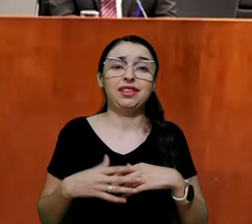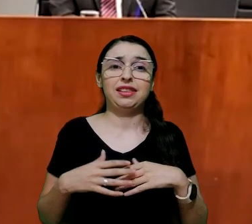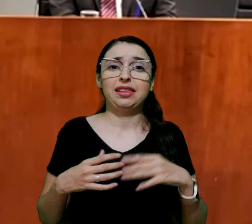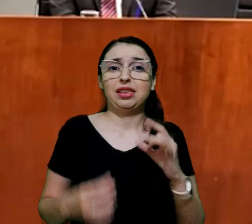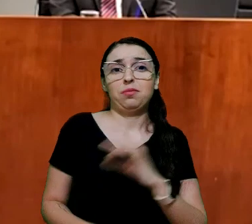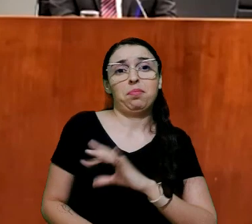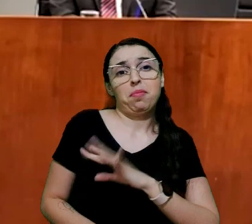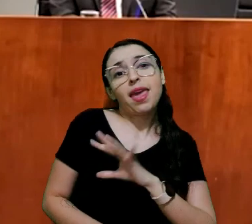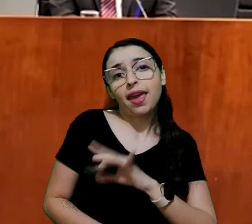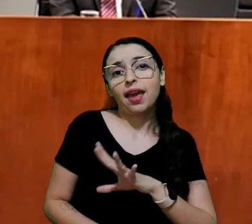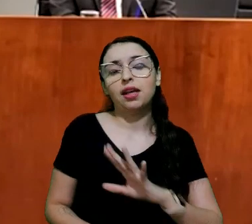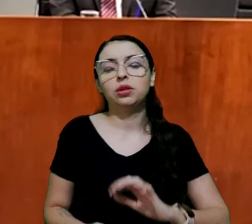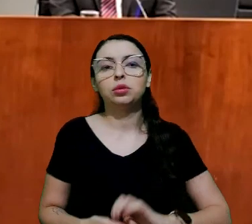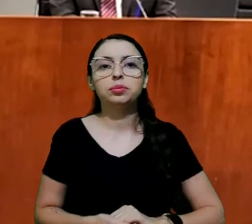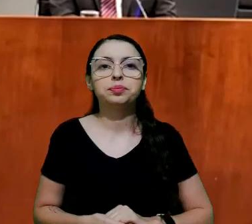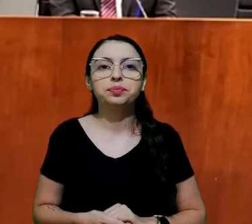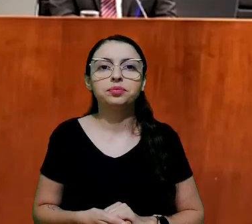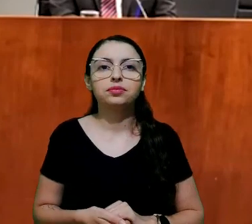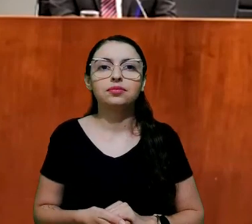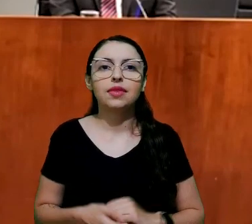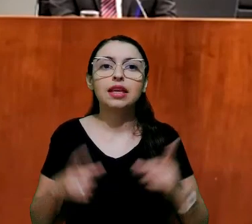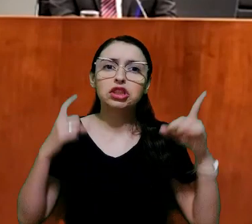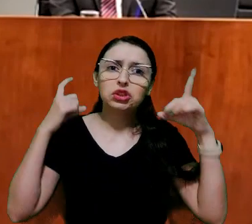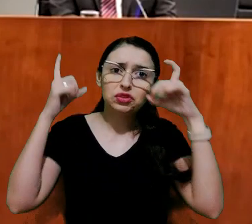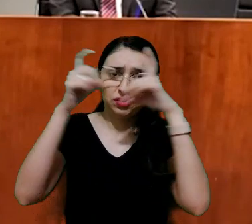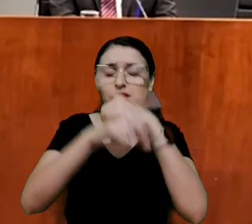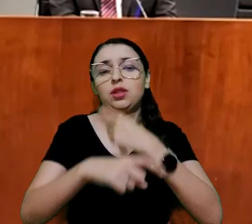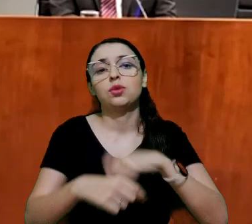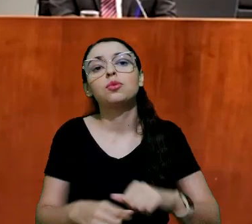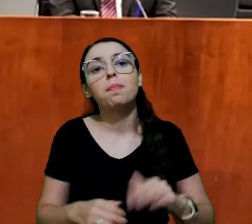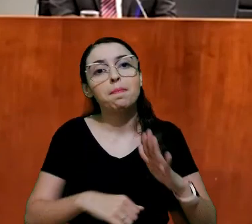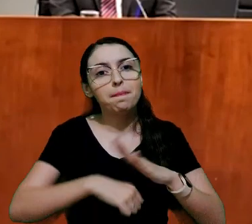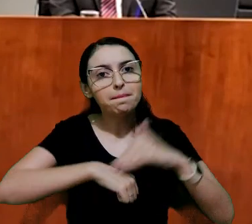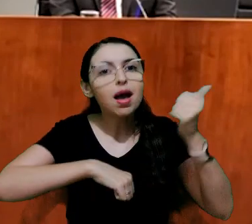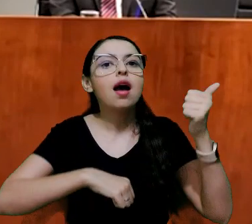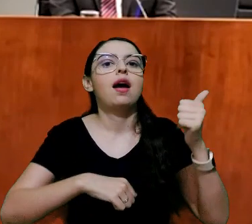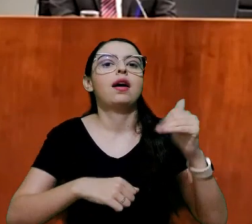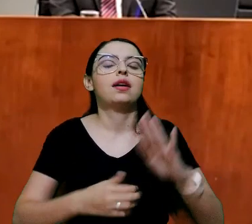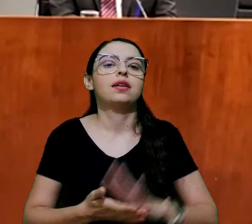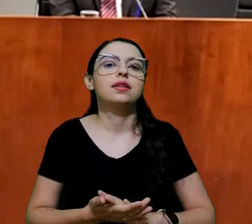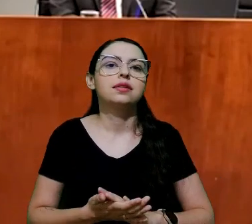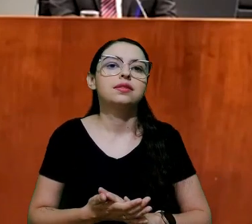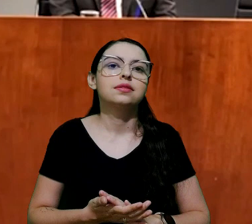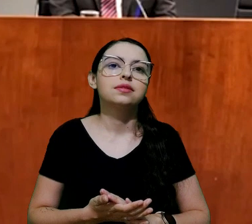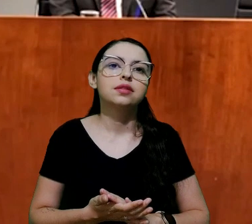vamos complicar a nossa situação. Além de todas essas leis esparsas que